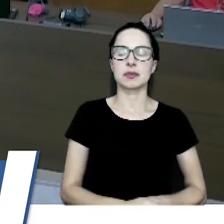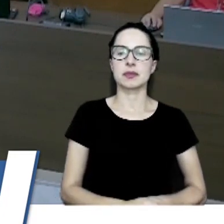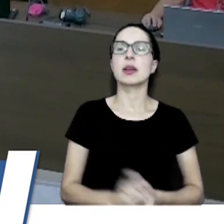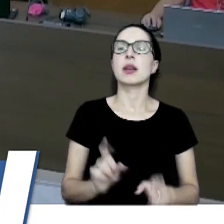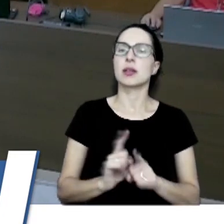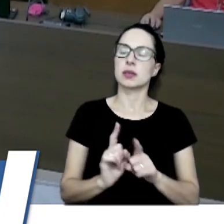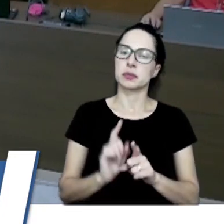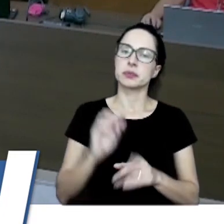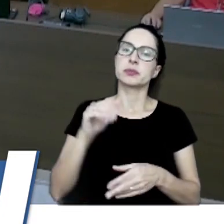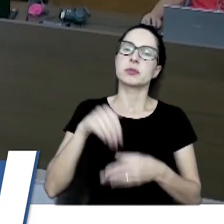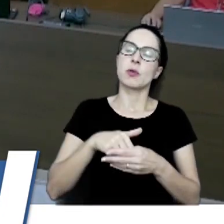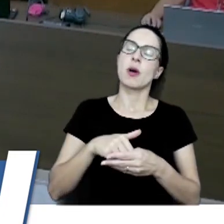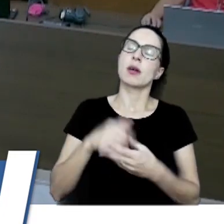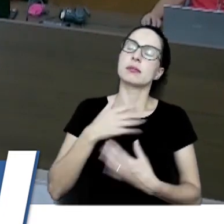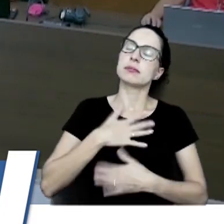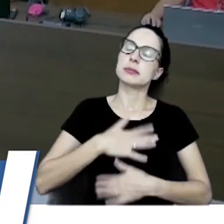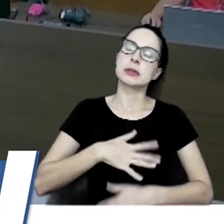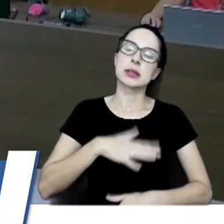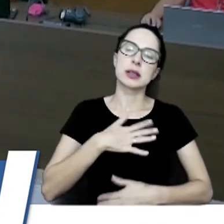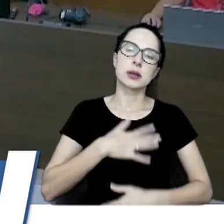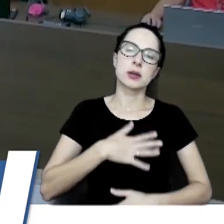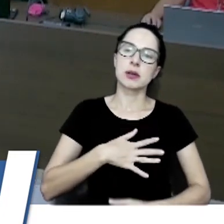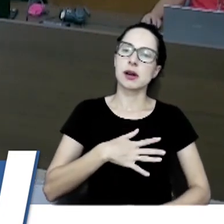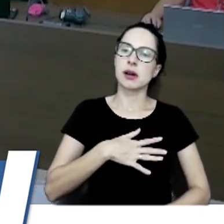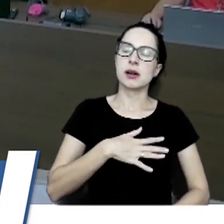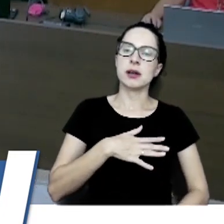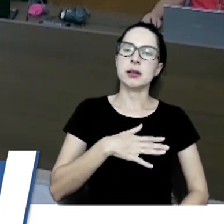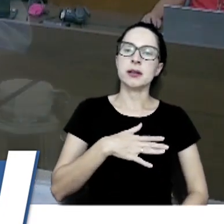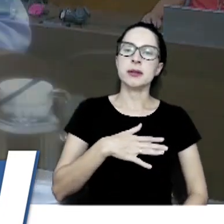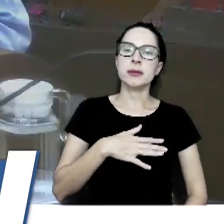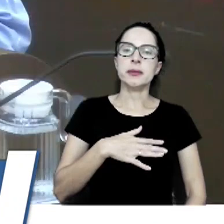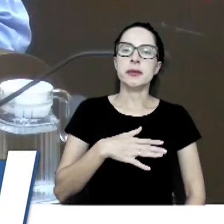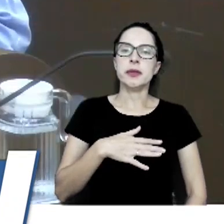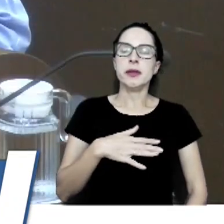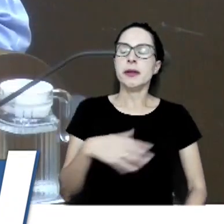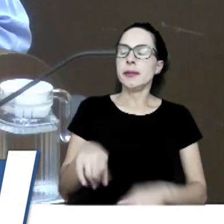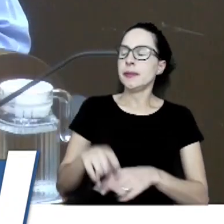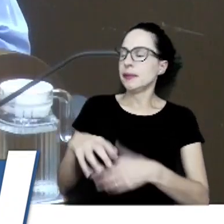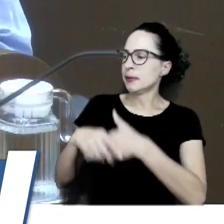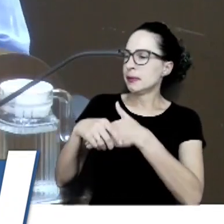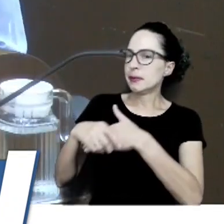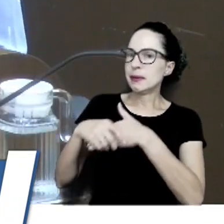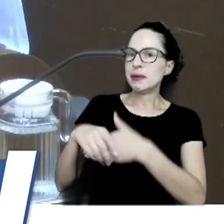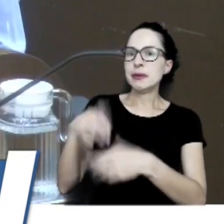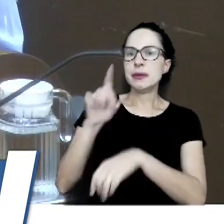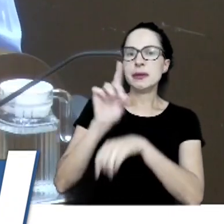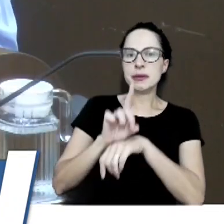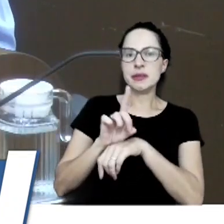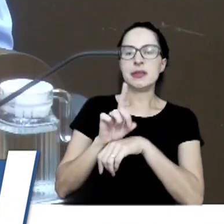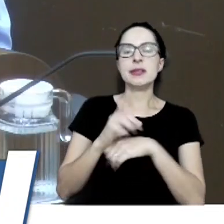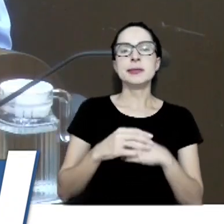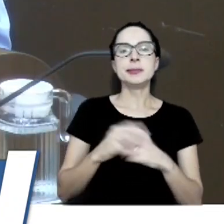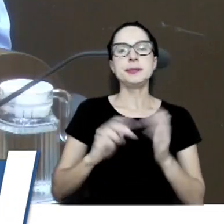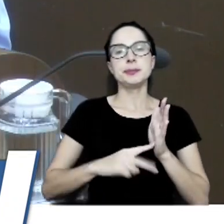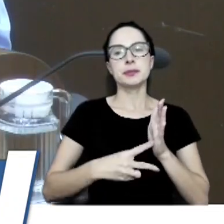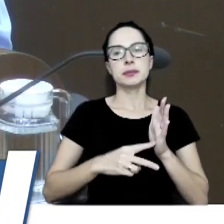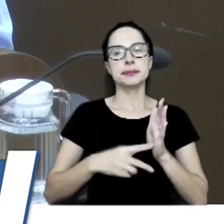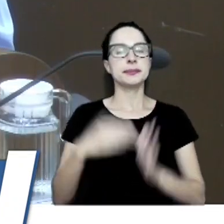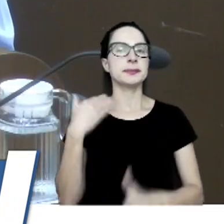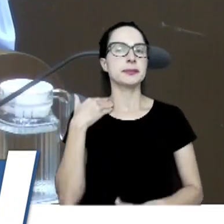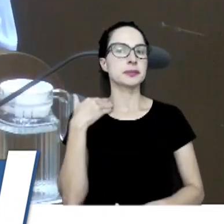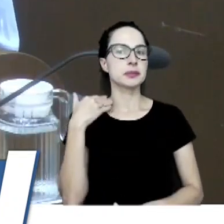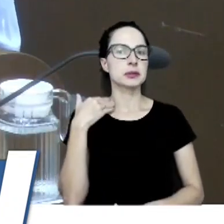ali vai reverter ao poder público, né? Então, quer dizer, eles cuidam, e cuidam muito bem, e utilizam